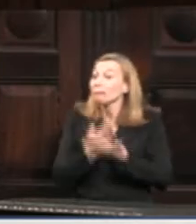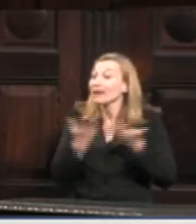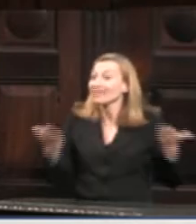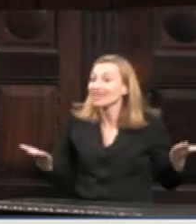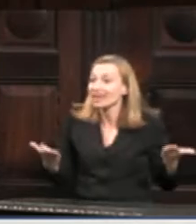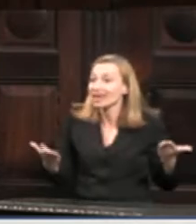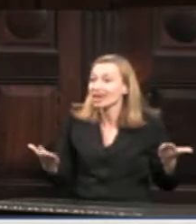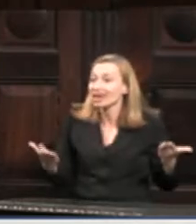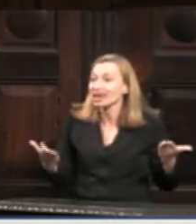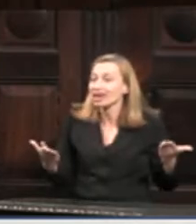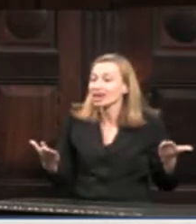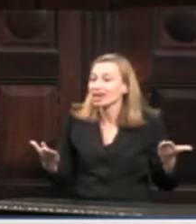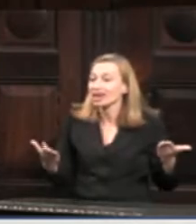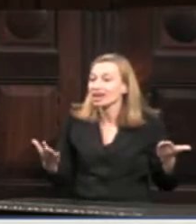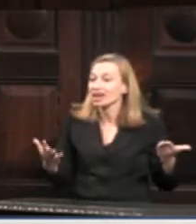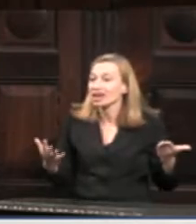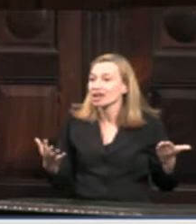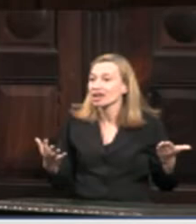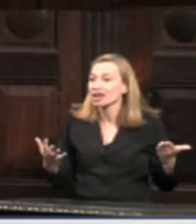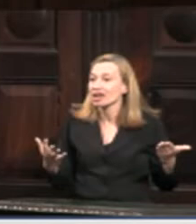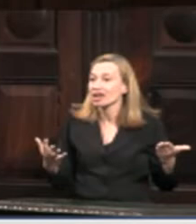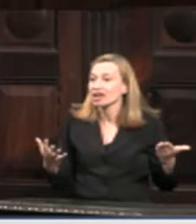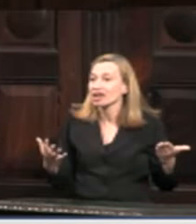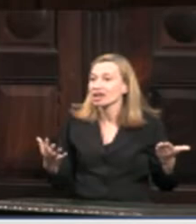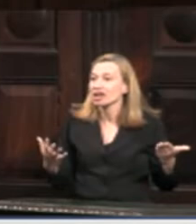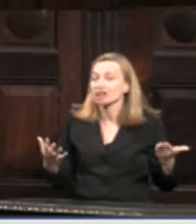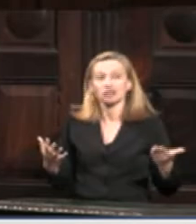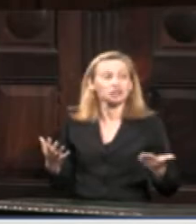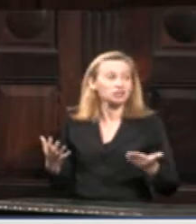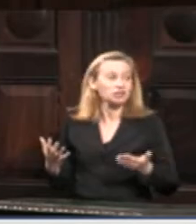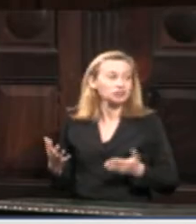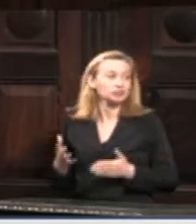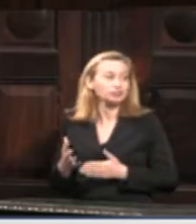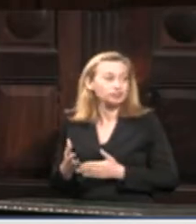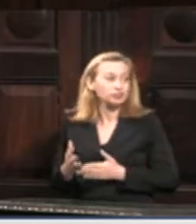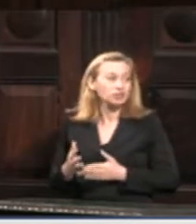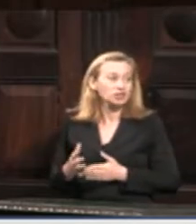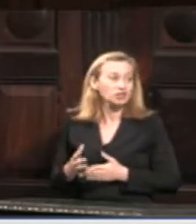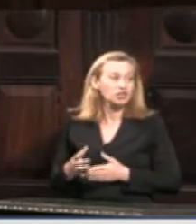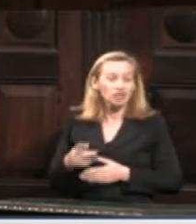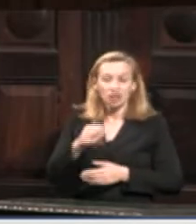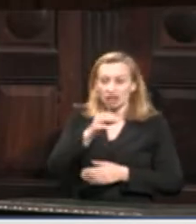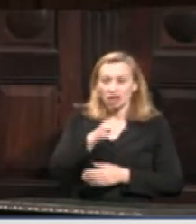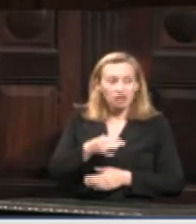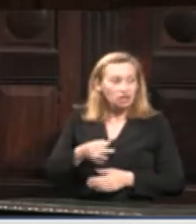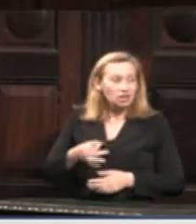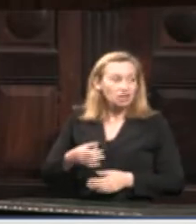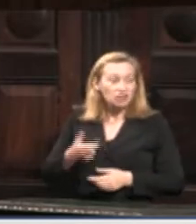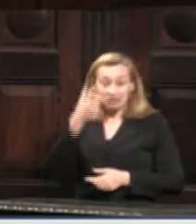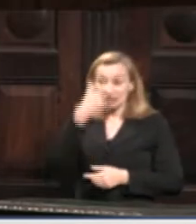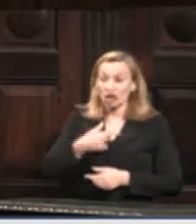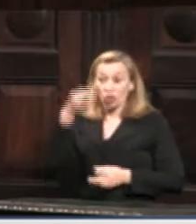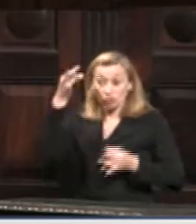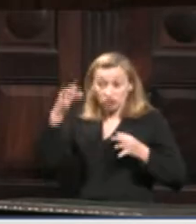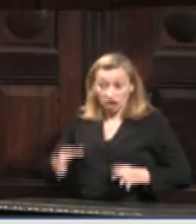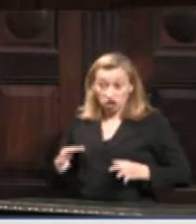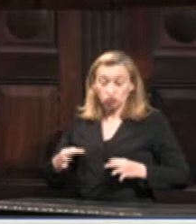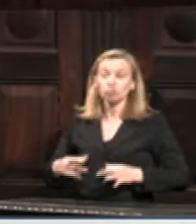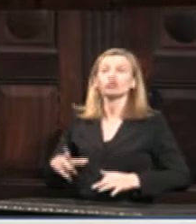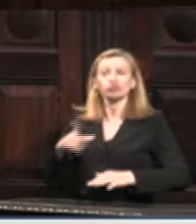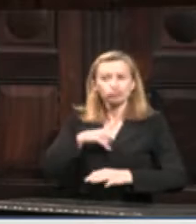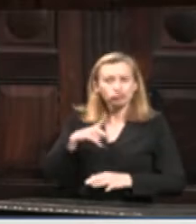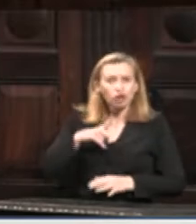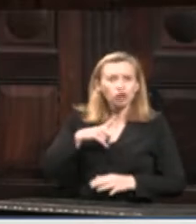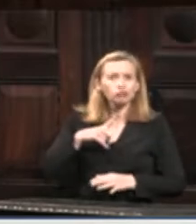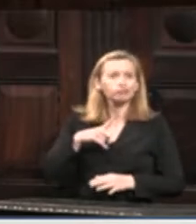tem credibilidade sobrevive na vida pública. E eu tenho a minha consciência tranquila